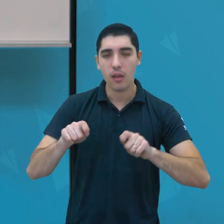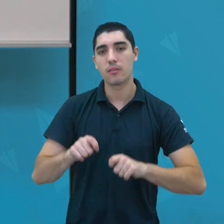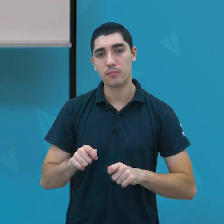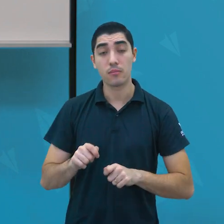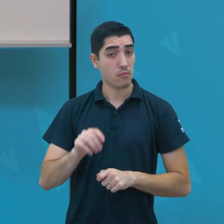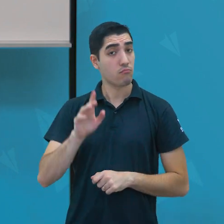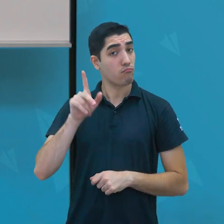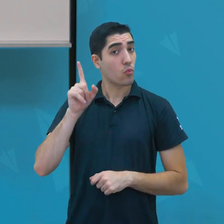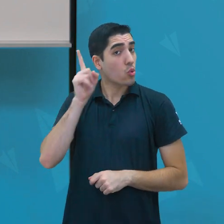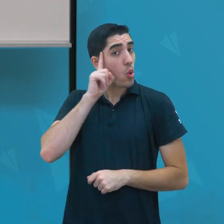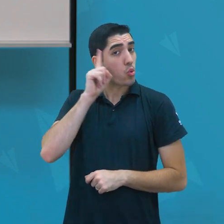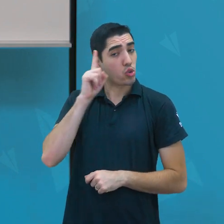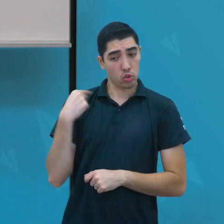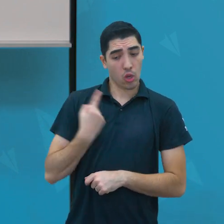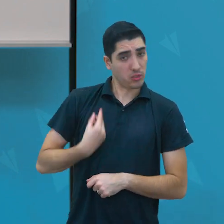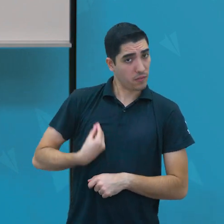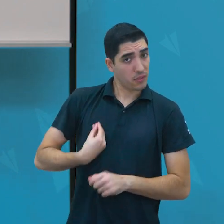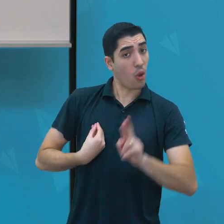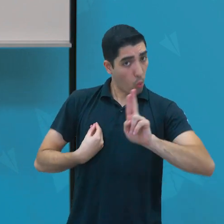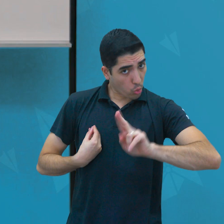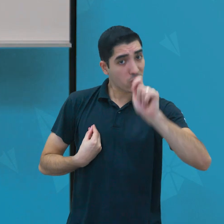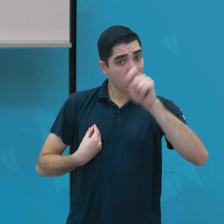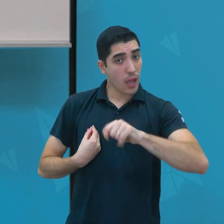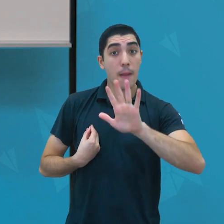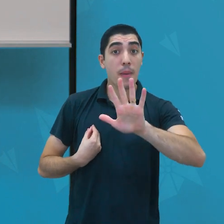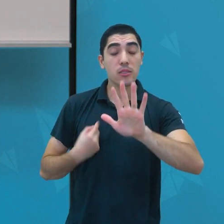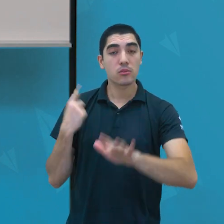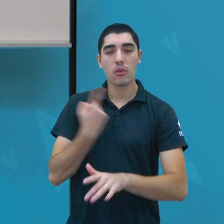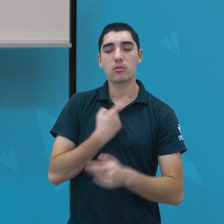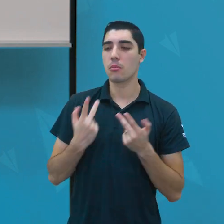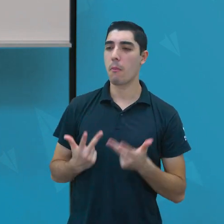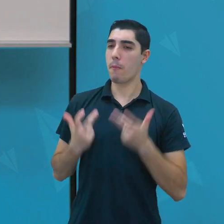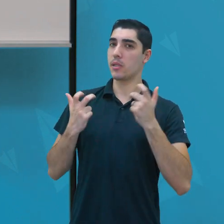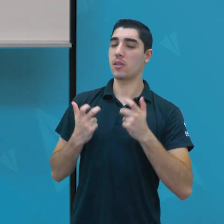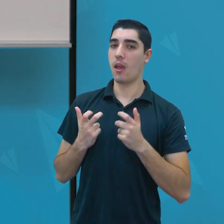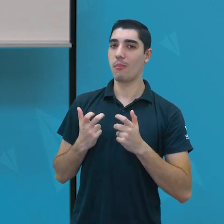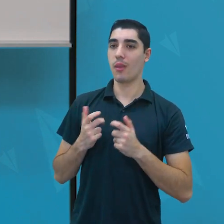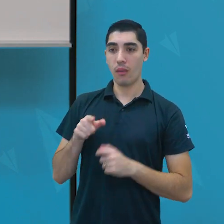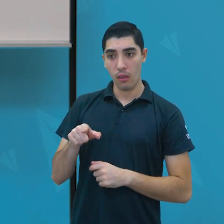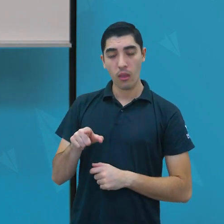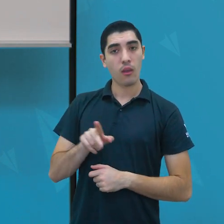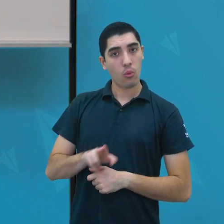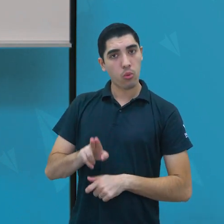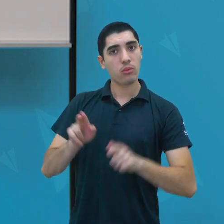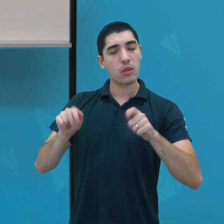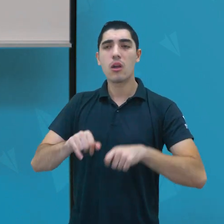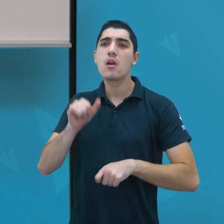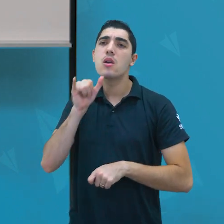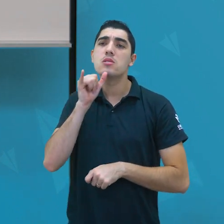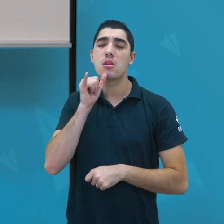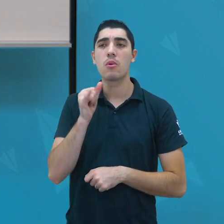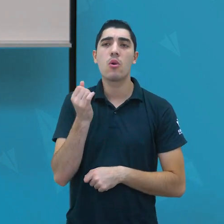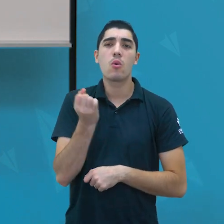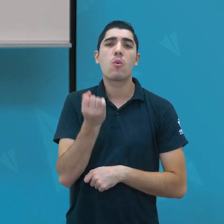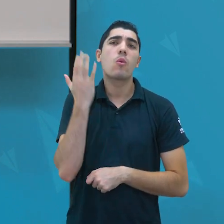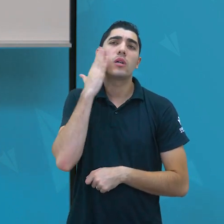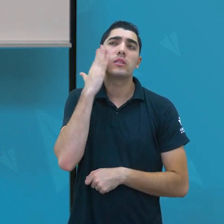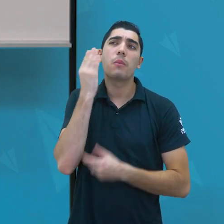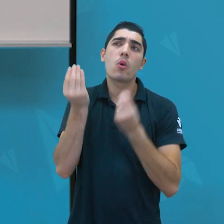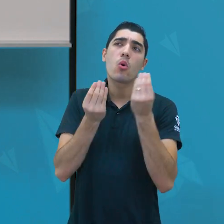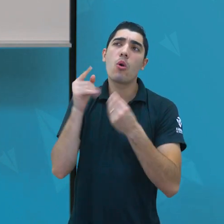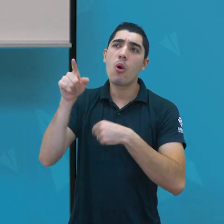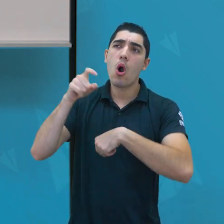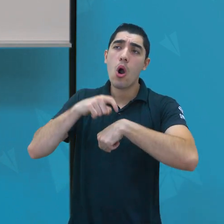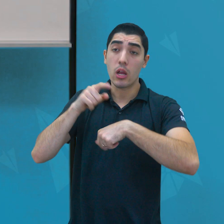Muitas vezes utilizamos no nosso dia a dia e às vezes não percebemos o quanto isso é útil. Como eu sei que um número é divisível por 5,